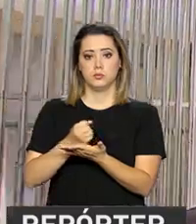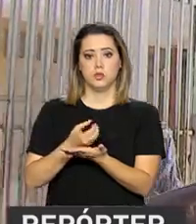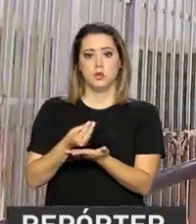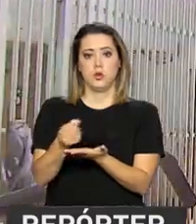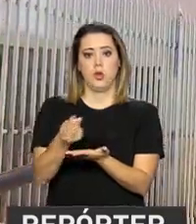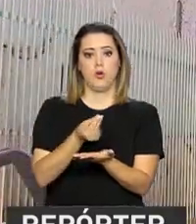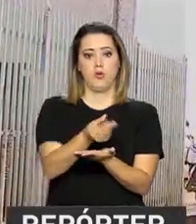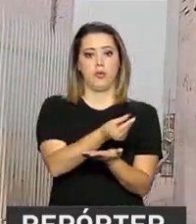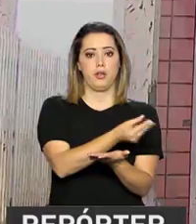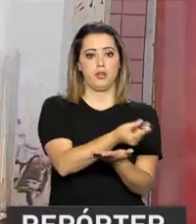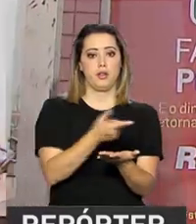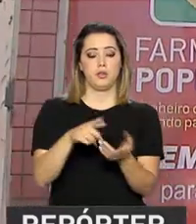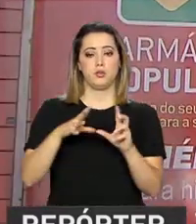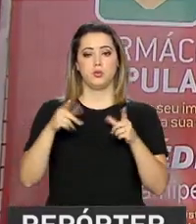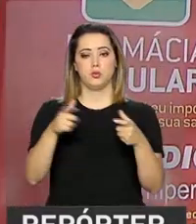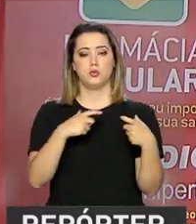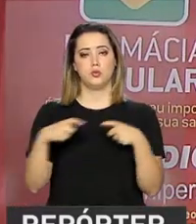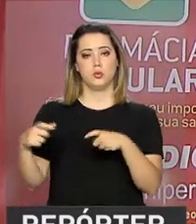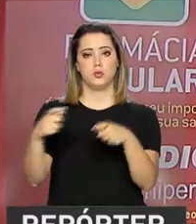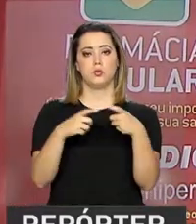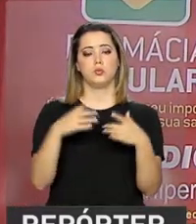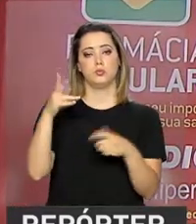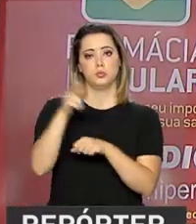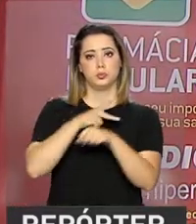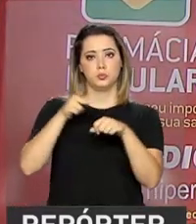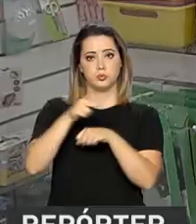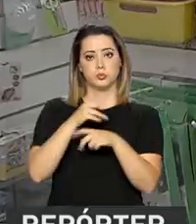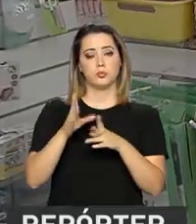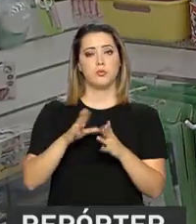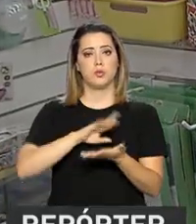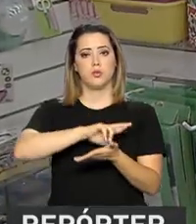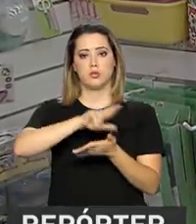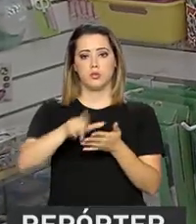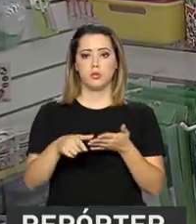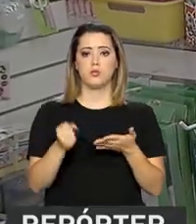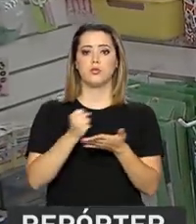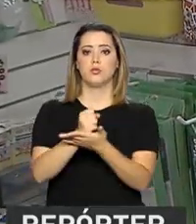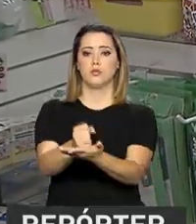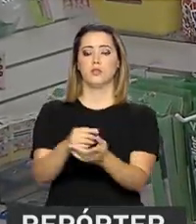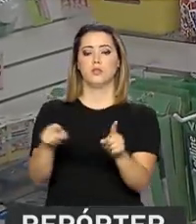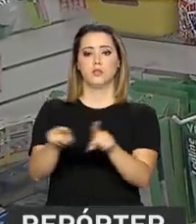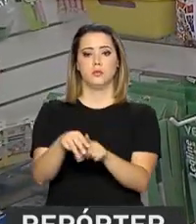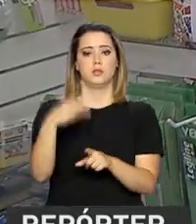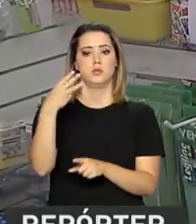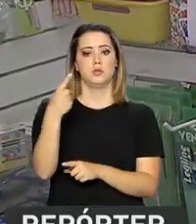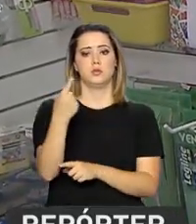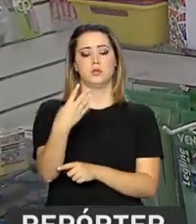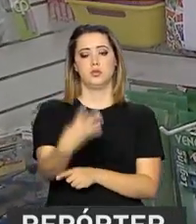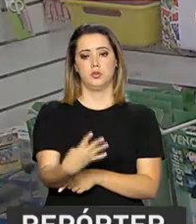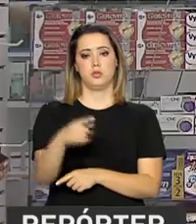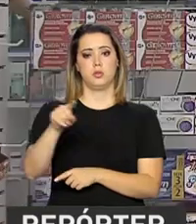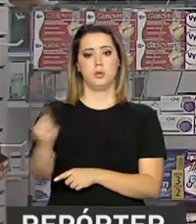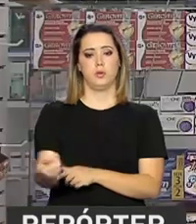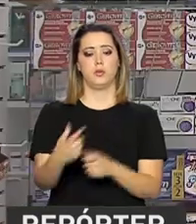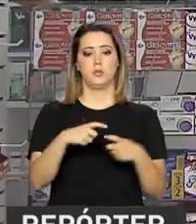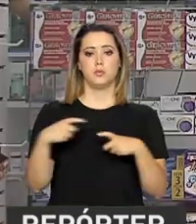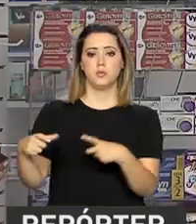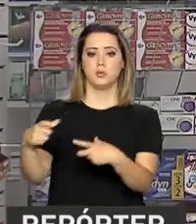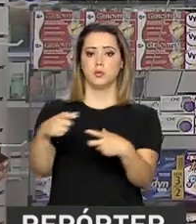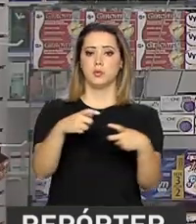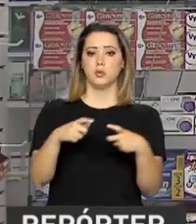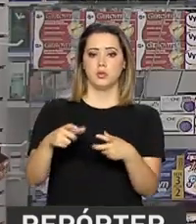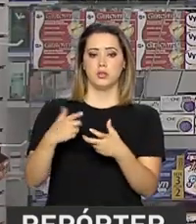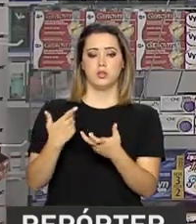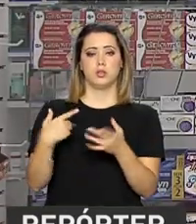nas unidades de saúde de todo o país e muitos ofertados também nos cerca de 34 mil estabelecimentos